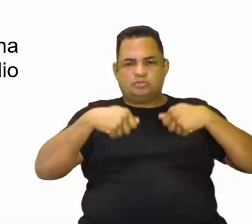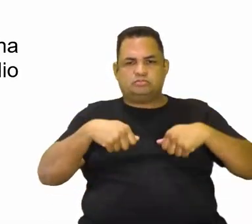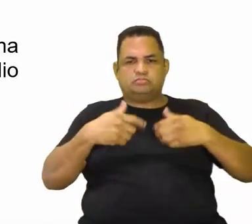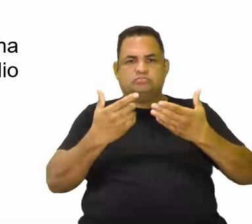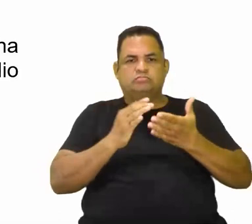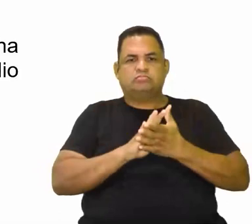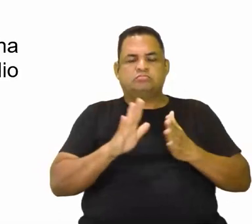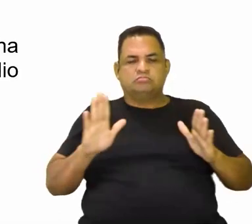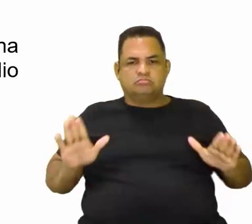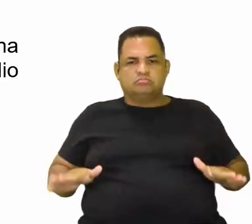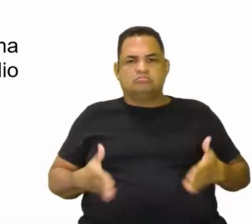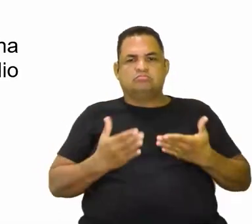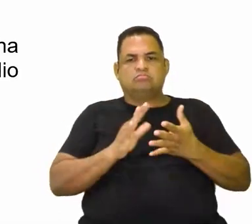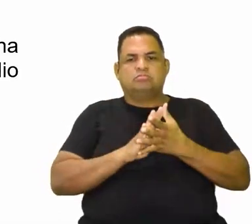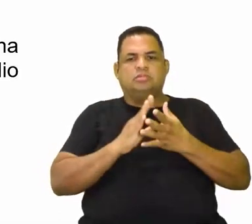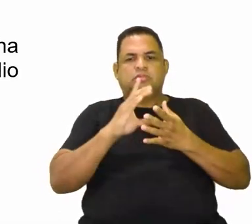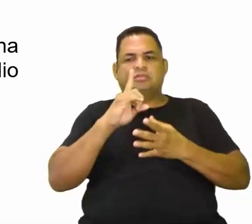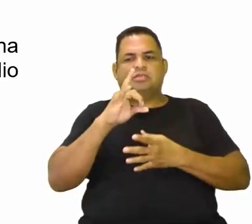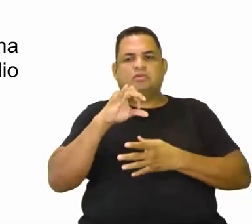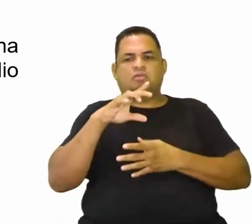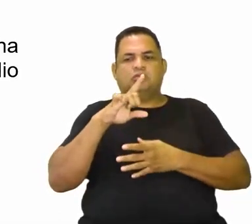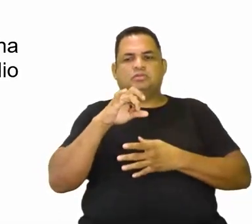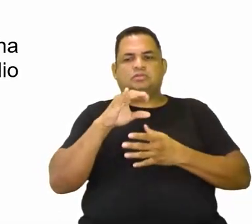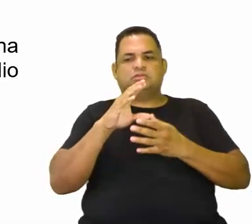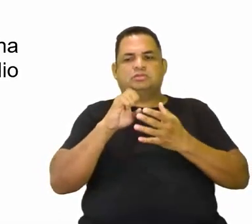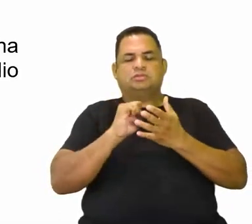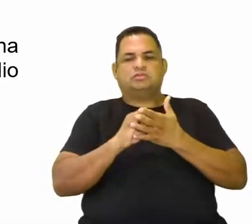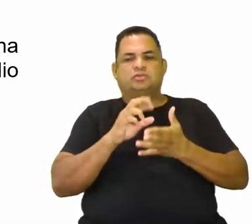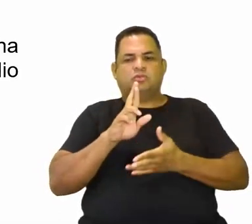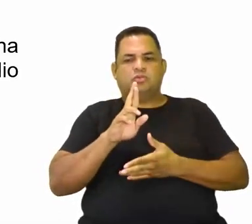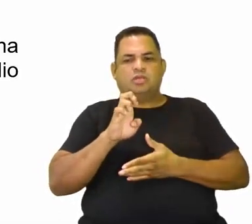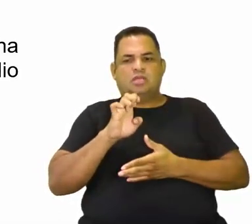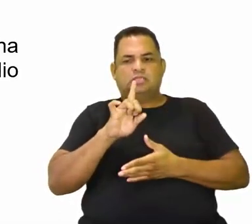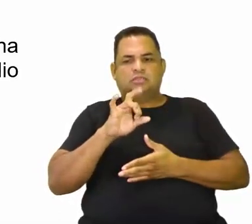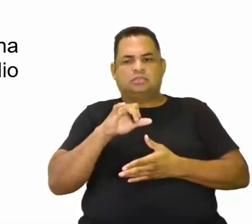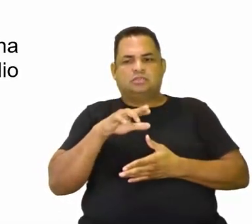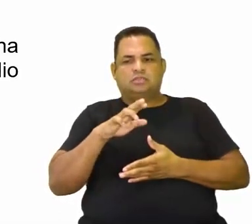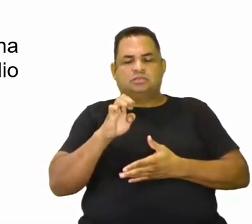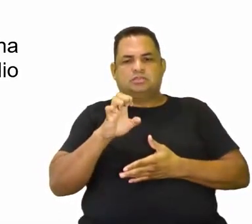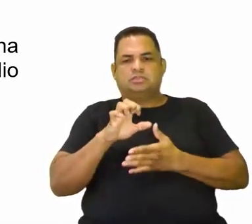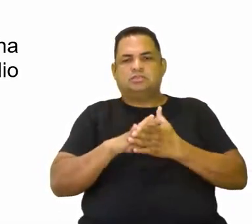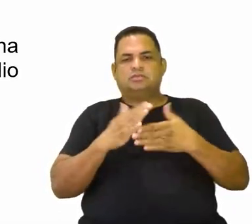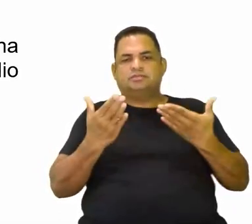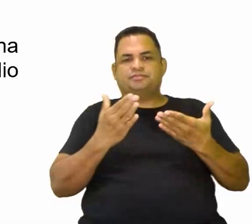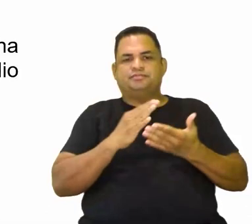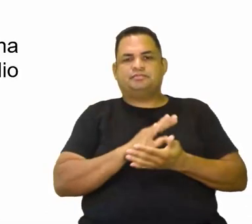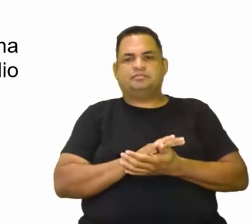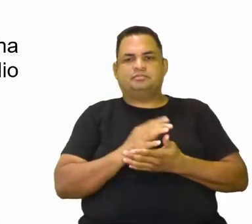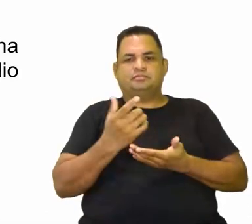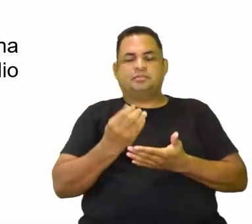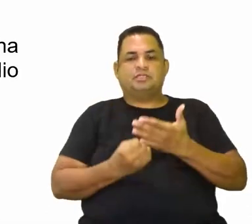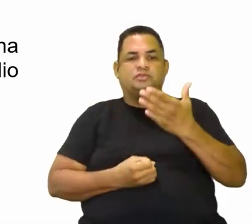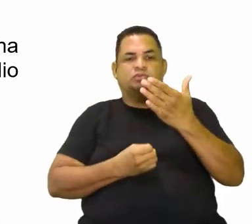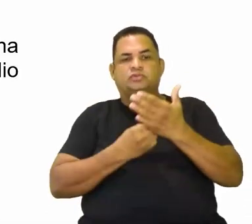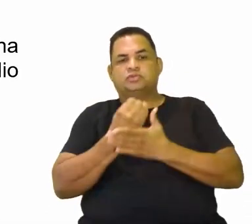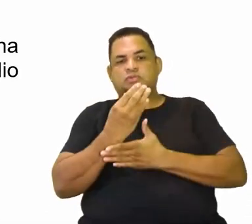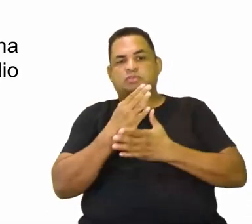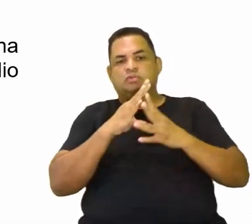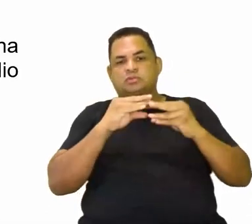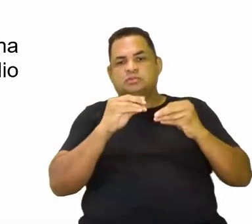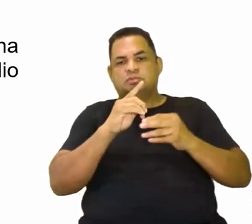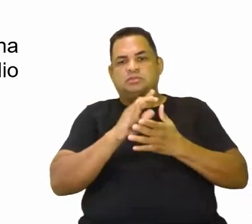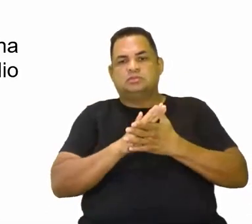a decomposição do nosso reagente. Então veja só aqui a decomposição da água para dar origem ao